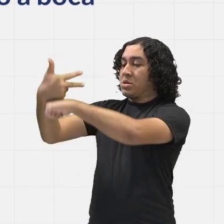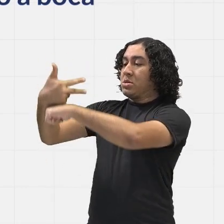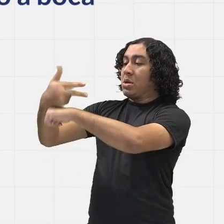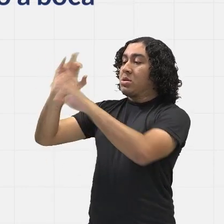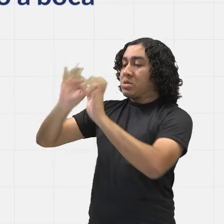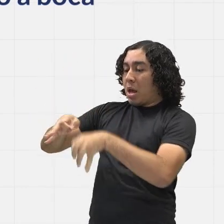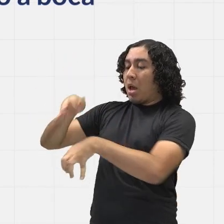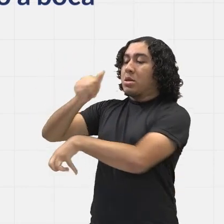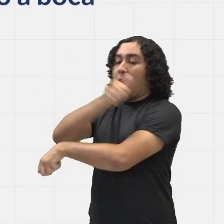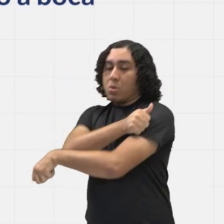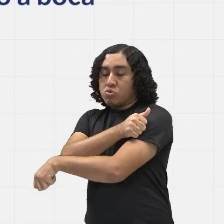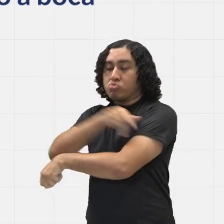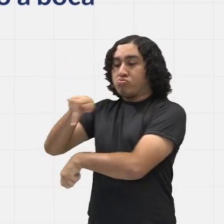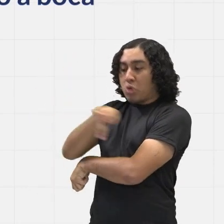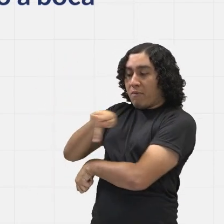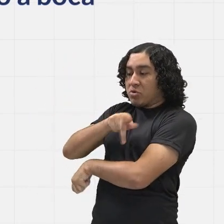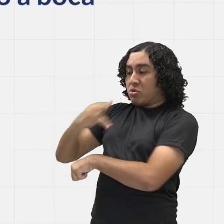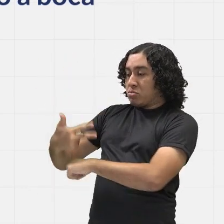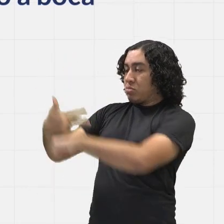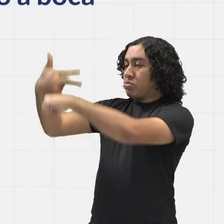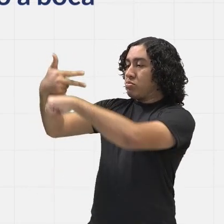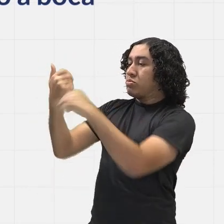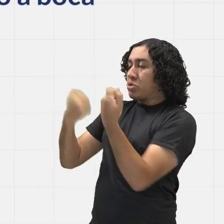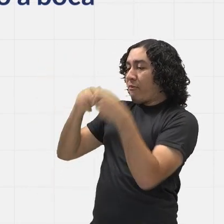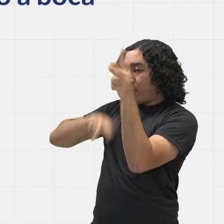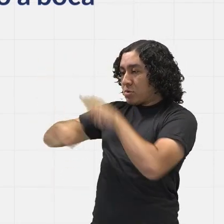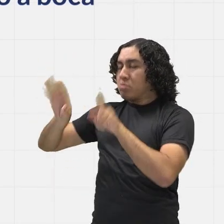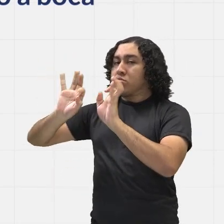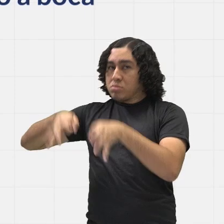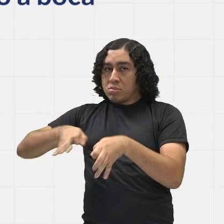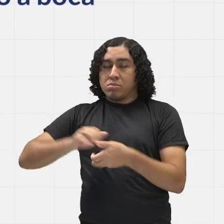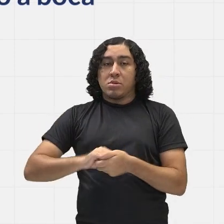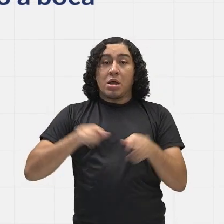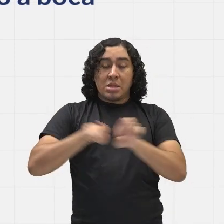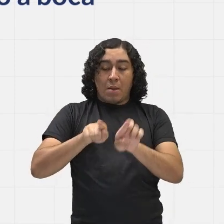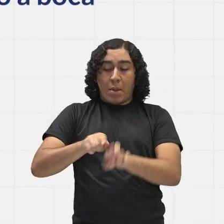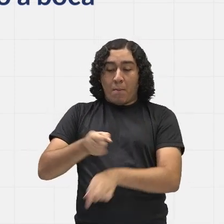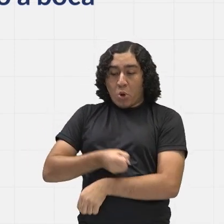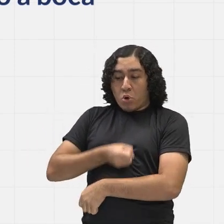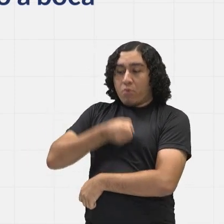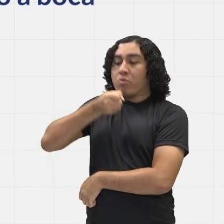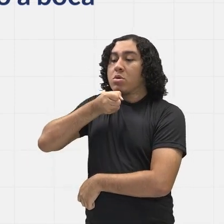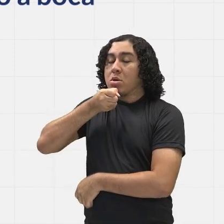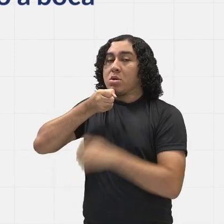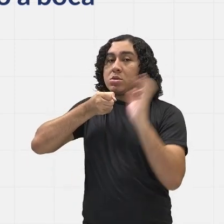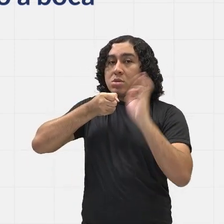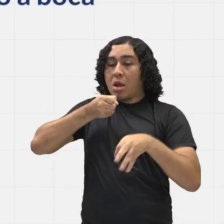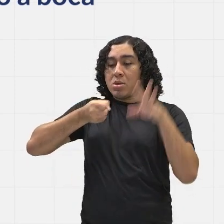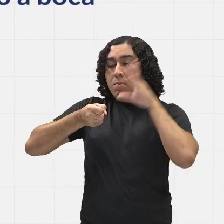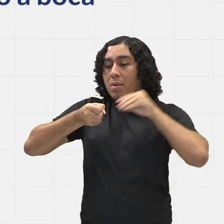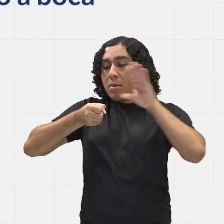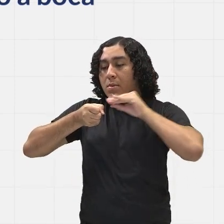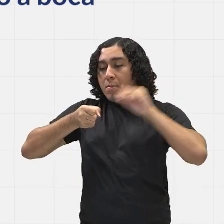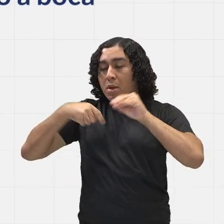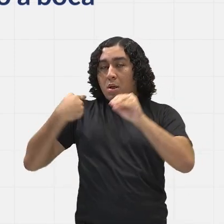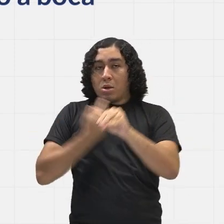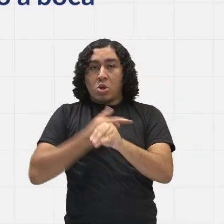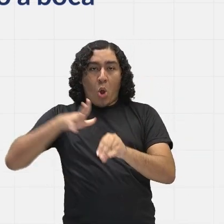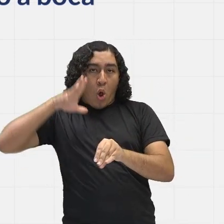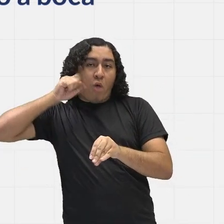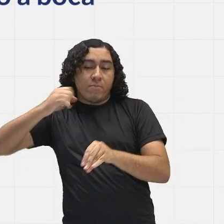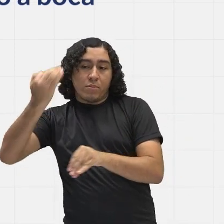durante a interatividade. Posicionar o microfone próximo à boca para melhor compreensão da recepção de áudio.